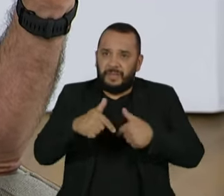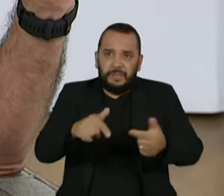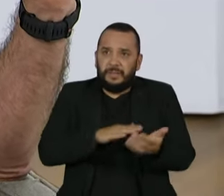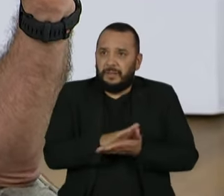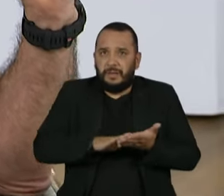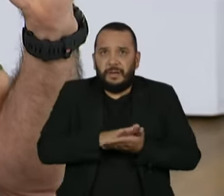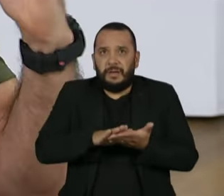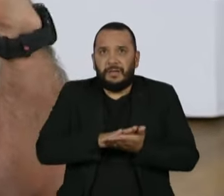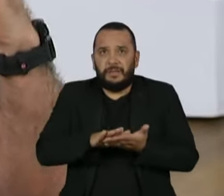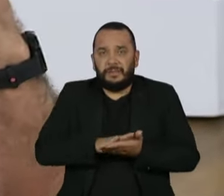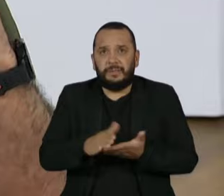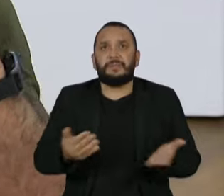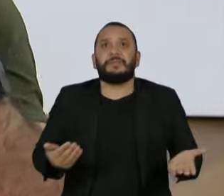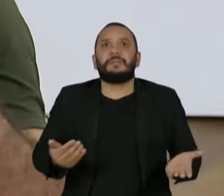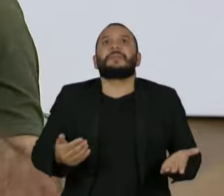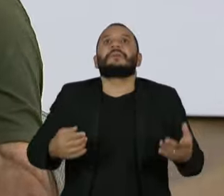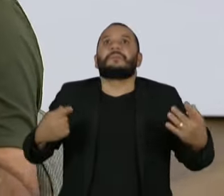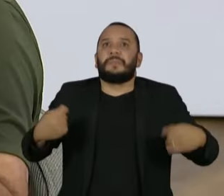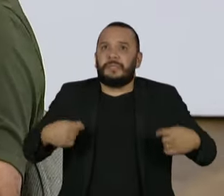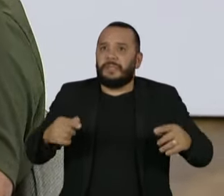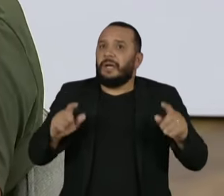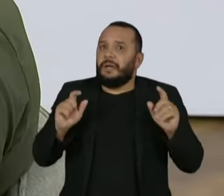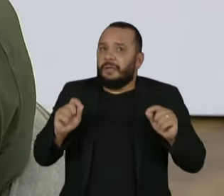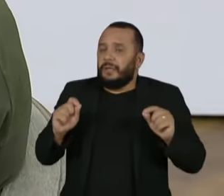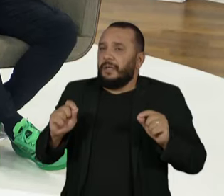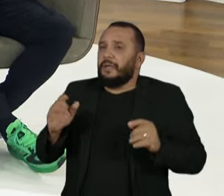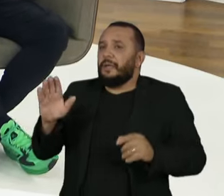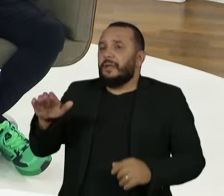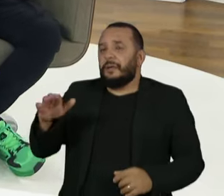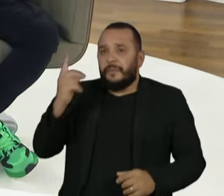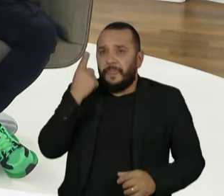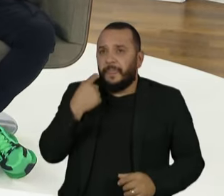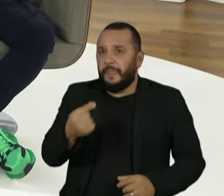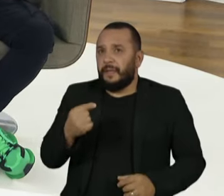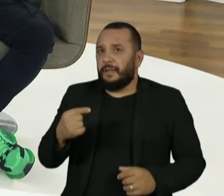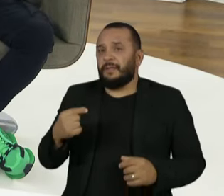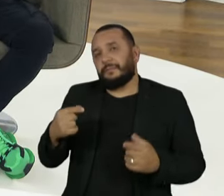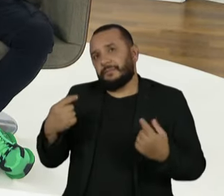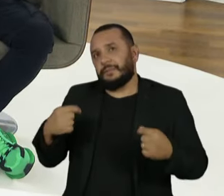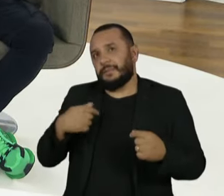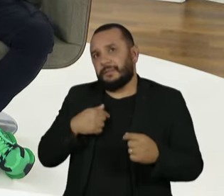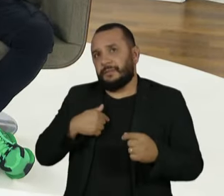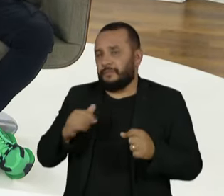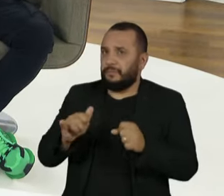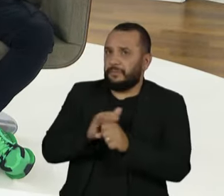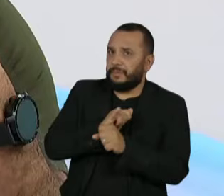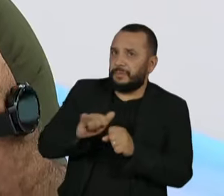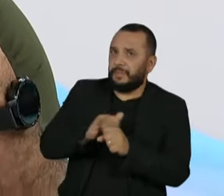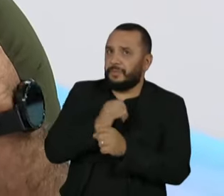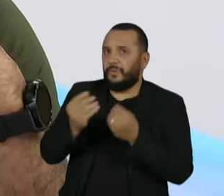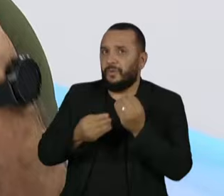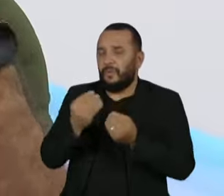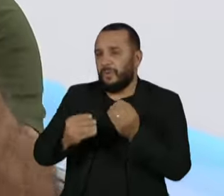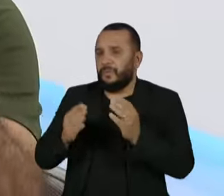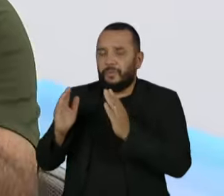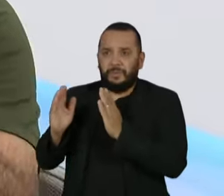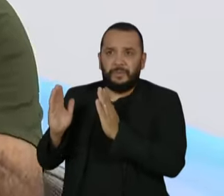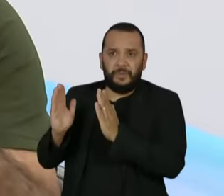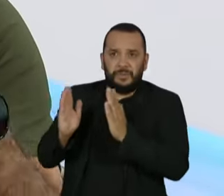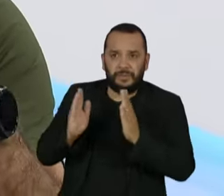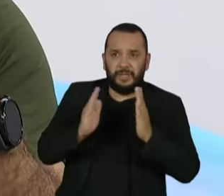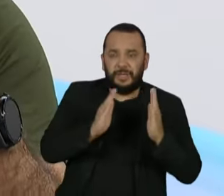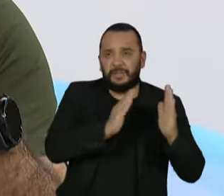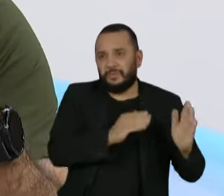e se viria levar deveria ter levado javar a mecanismos de redesenho dos processos de